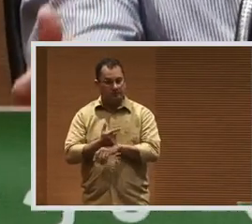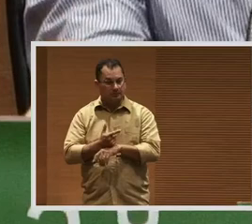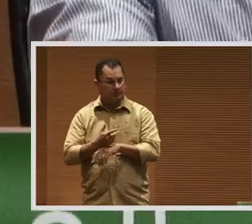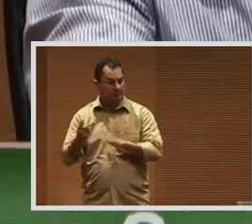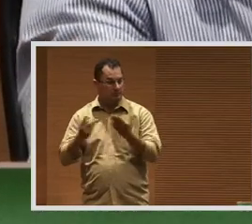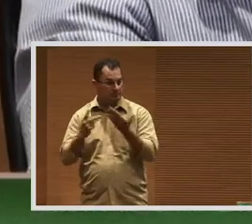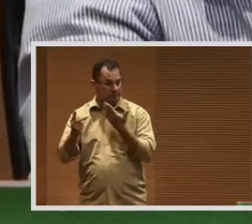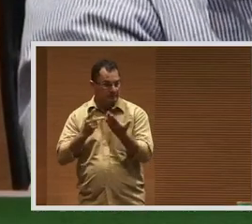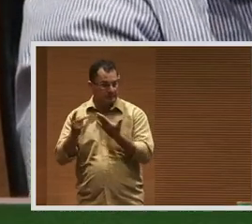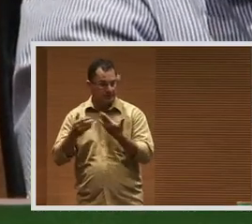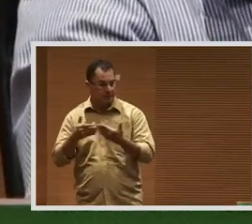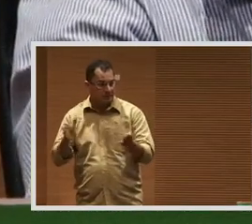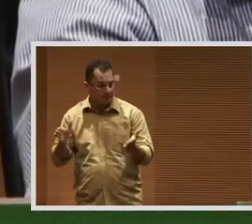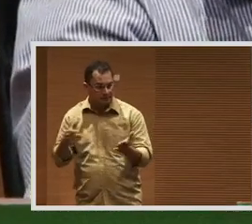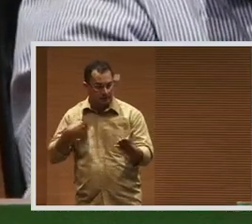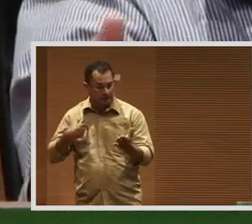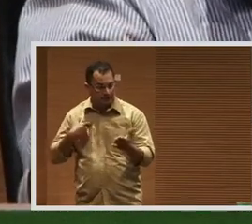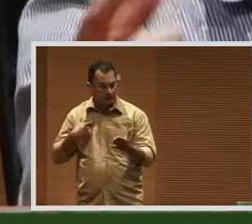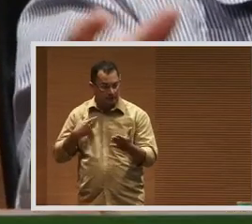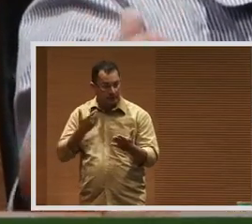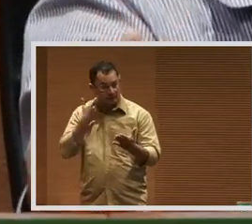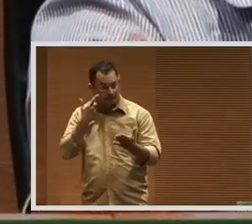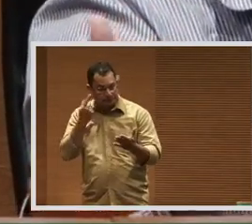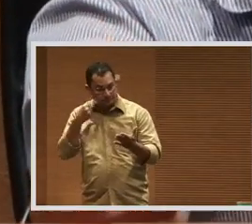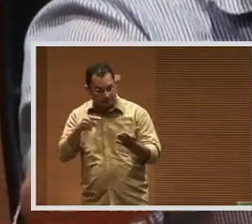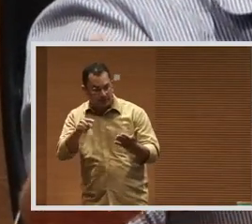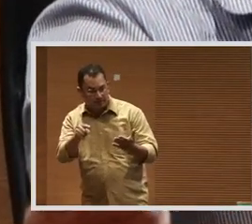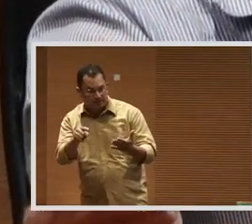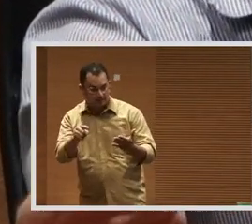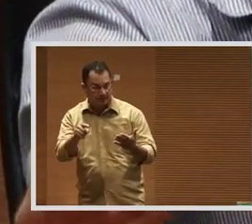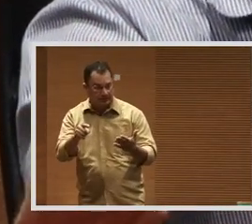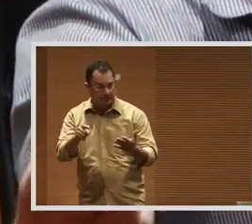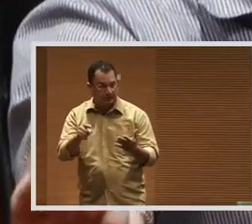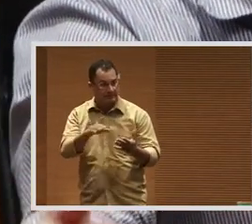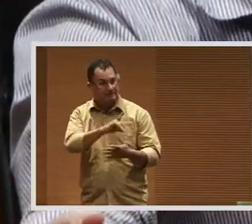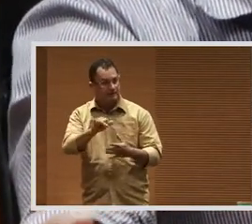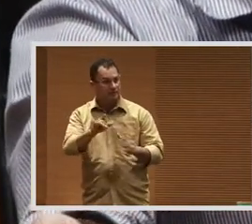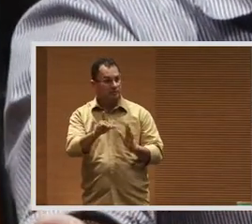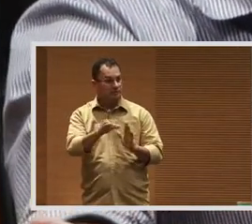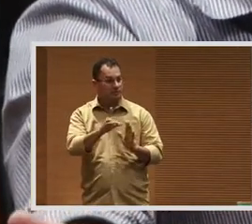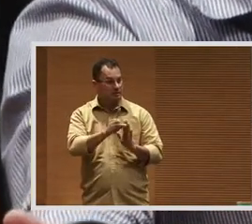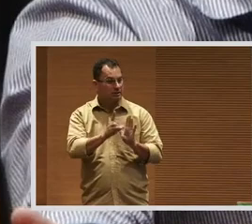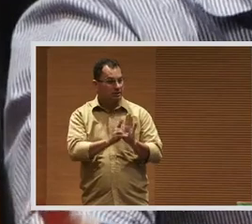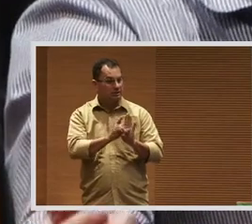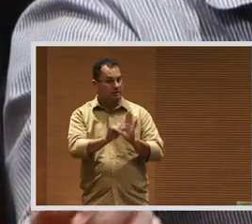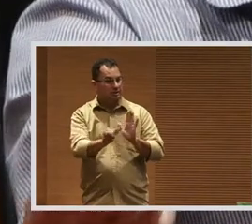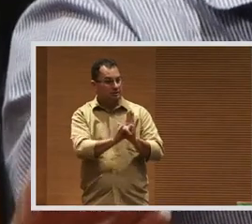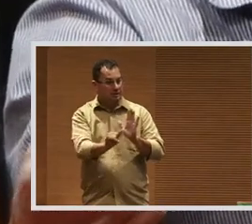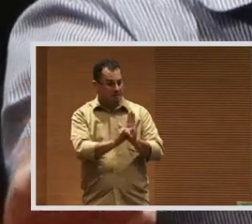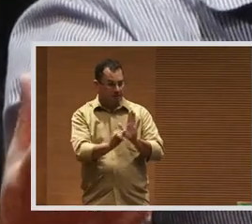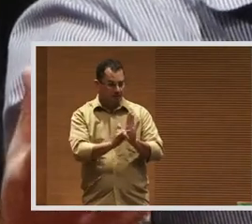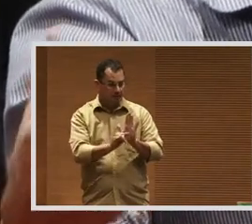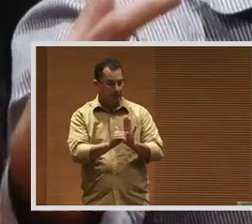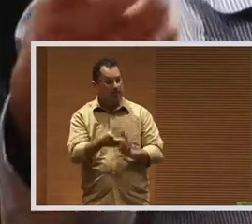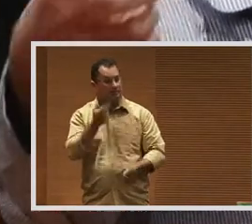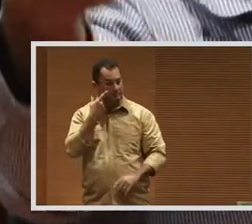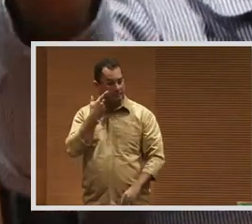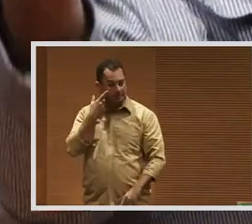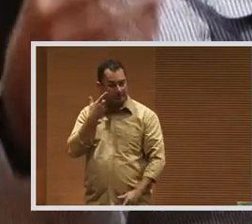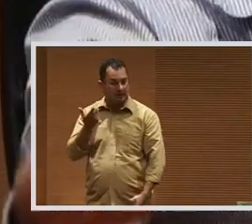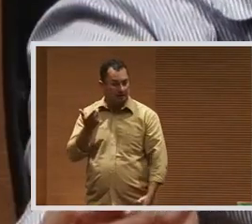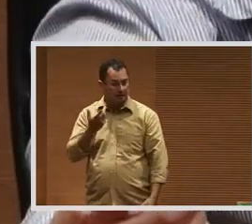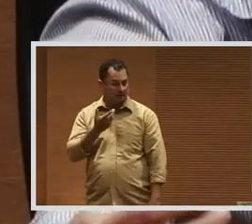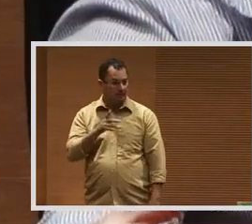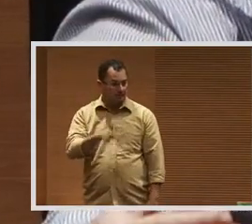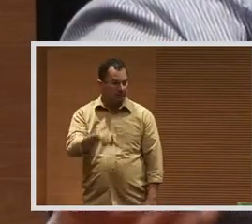monitorando obsessivamente. Toda semana eu vejo se abriu o edital. Estou tentando, a gente tem tentado. Eu fiz uma escolha em determinado